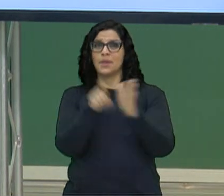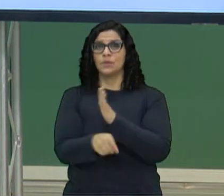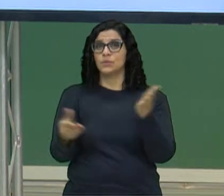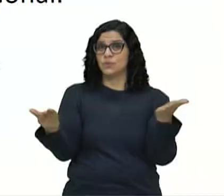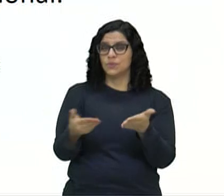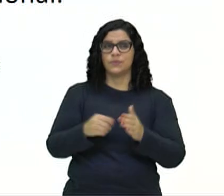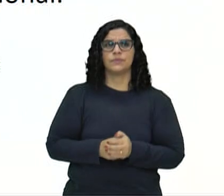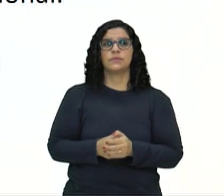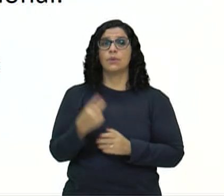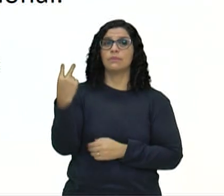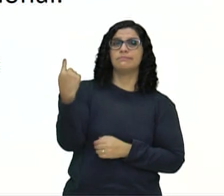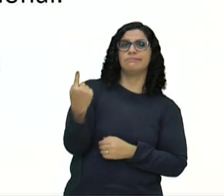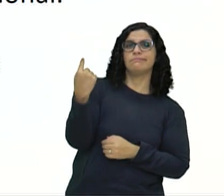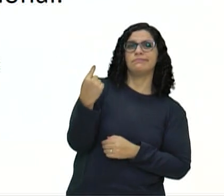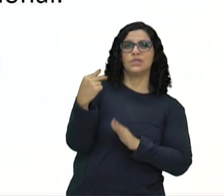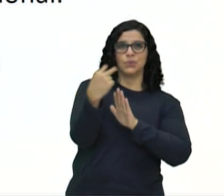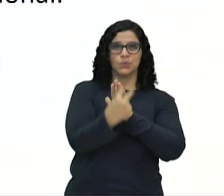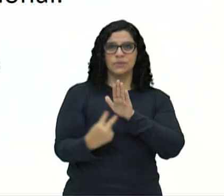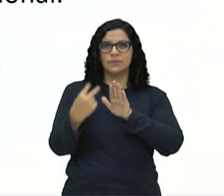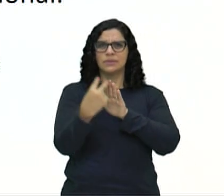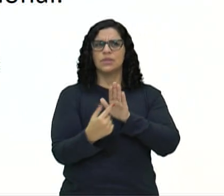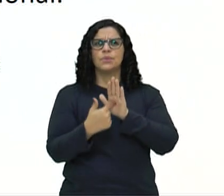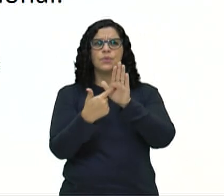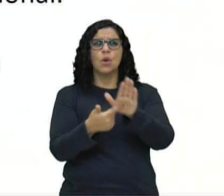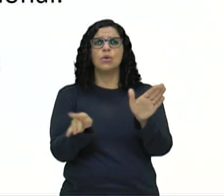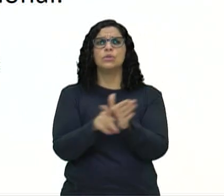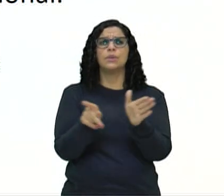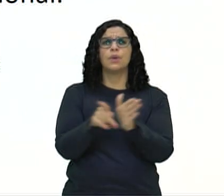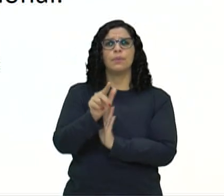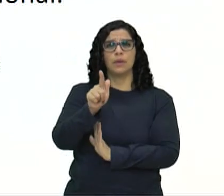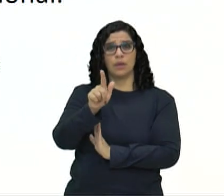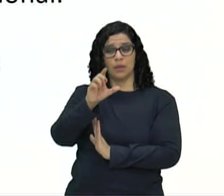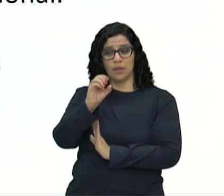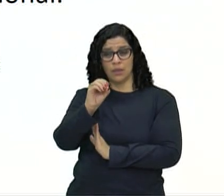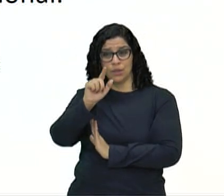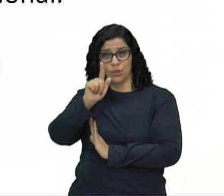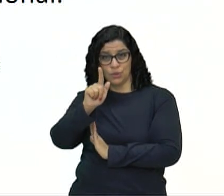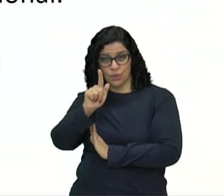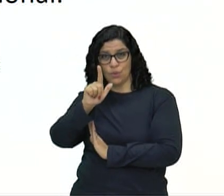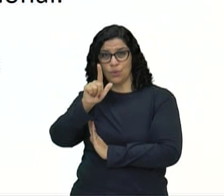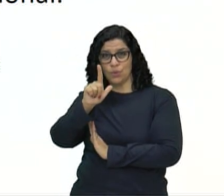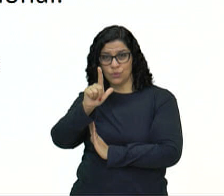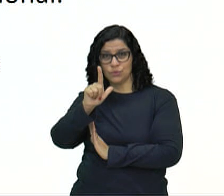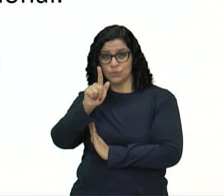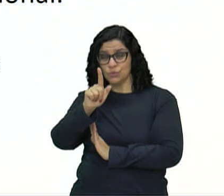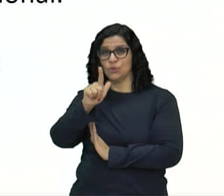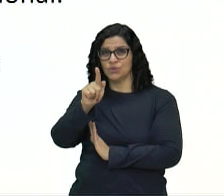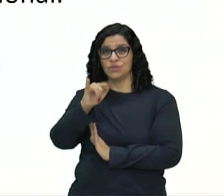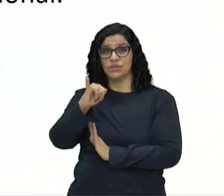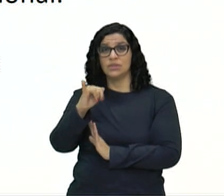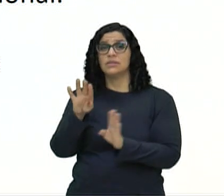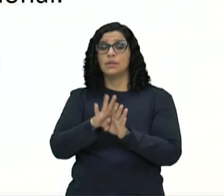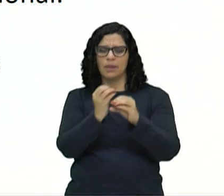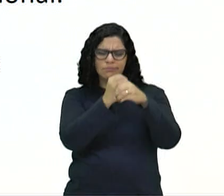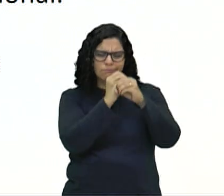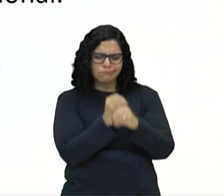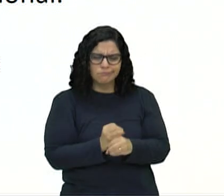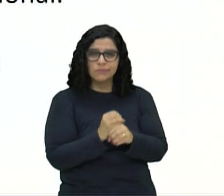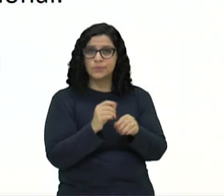hoje. Uma imagem aqui mostrando um complexo de Golgi por uma imagem, uma